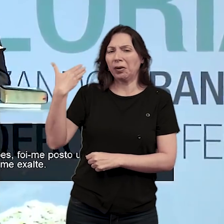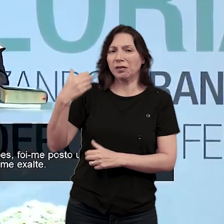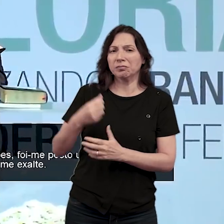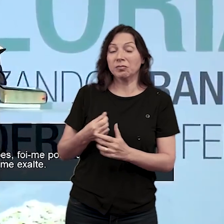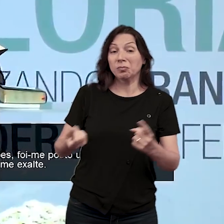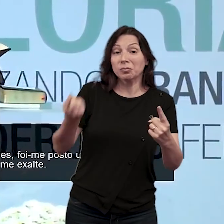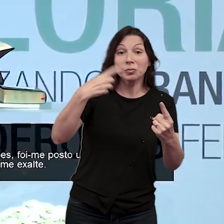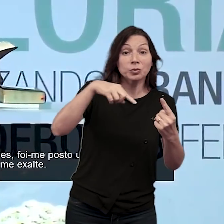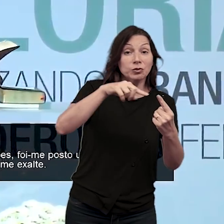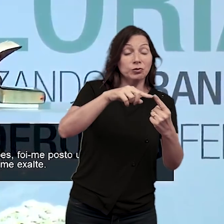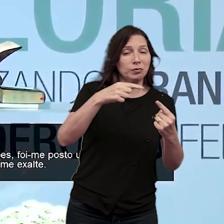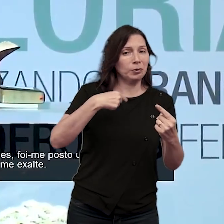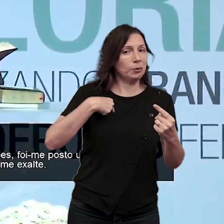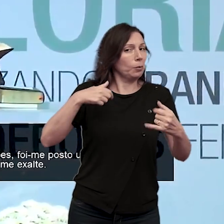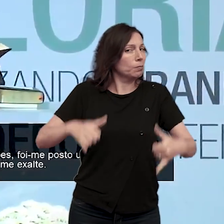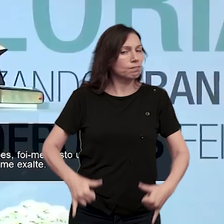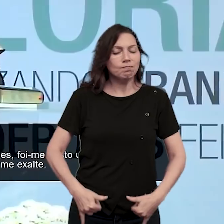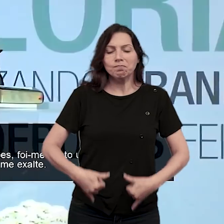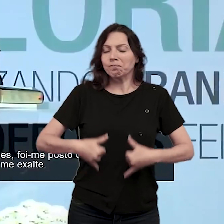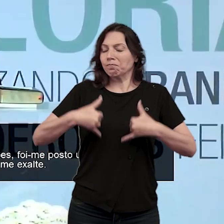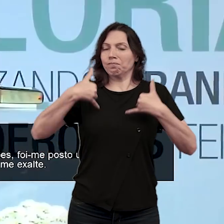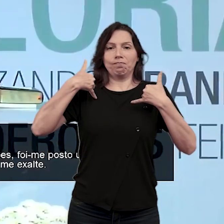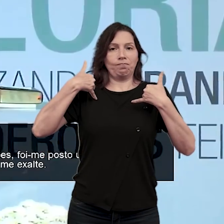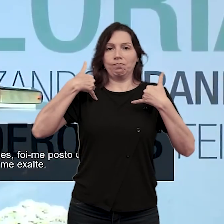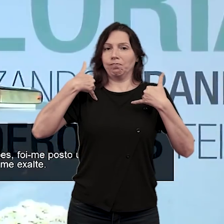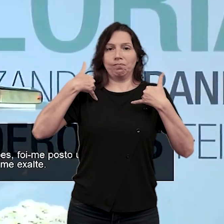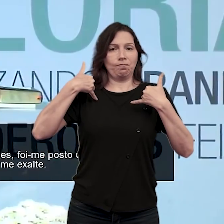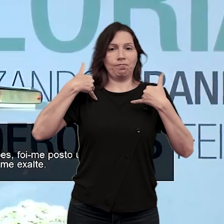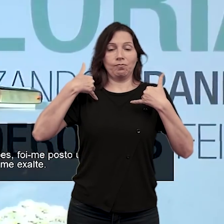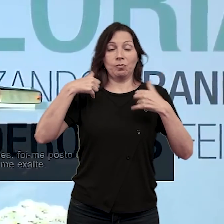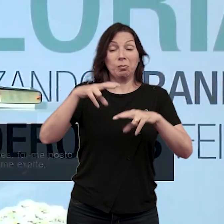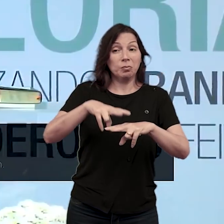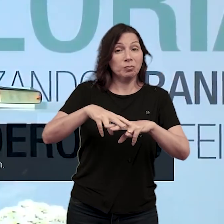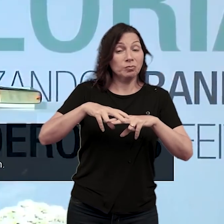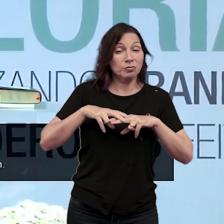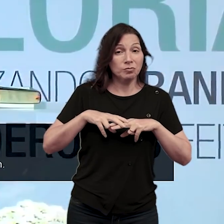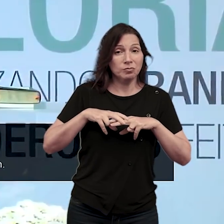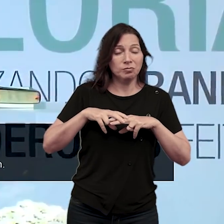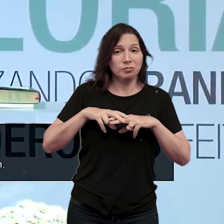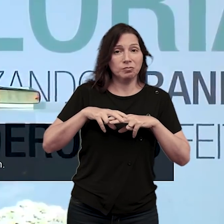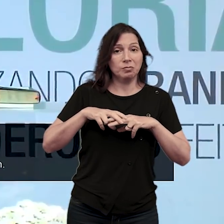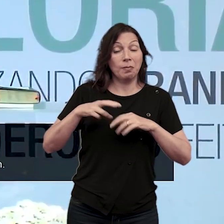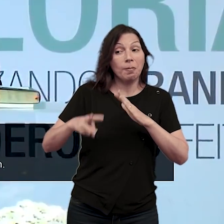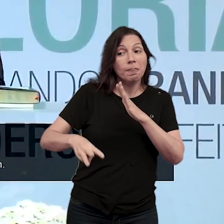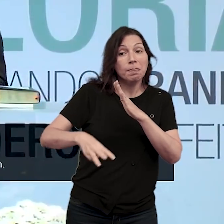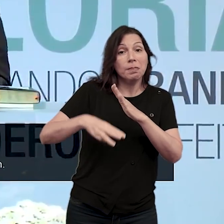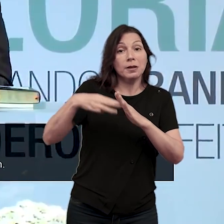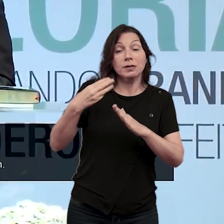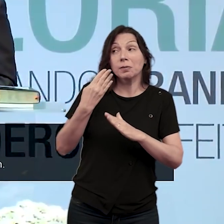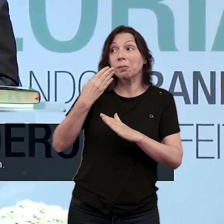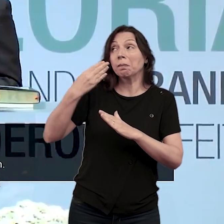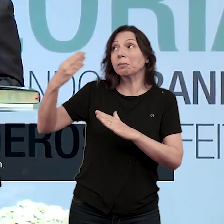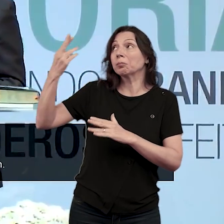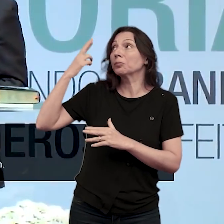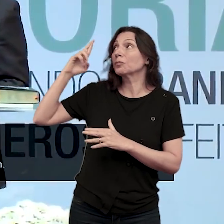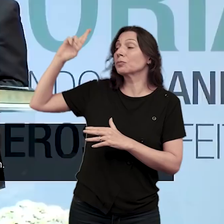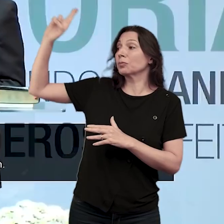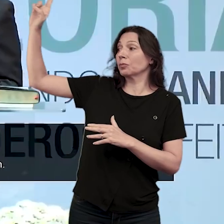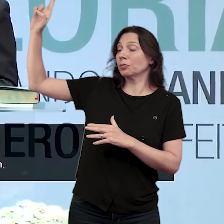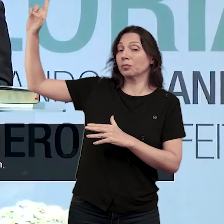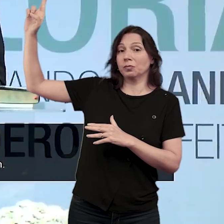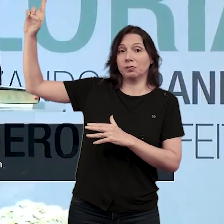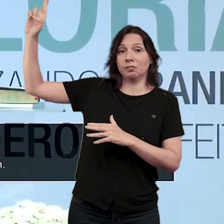a fim de que não me exalte. Por causa disto, 3 vezes pedi ao Senhor